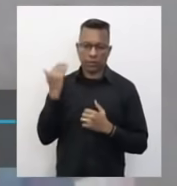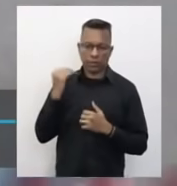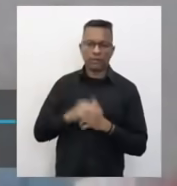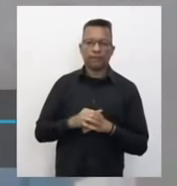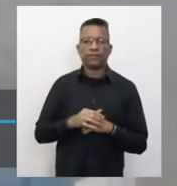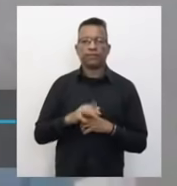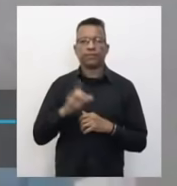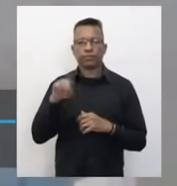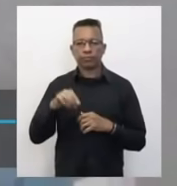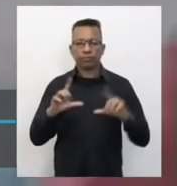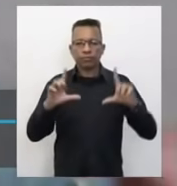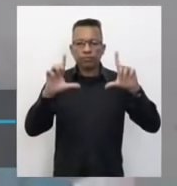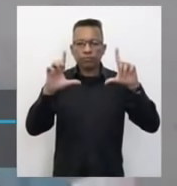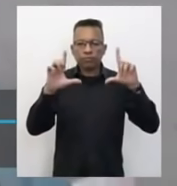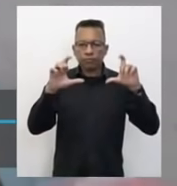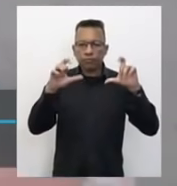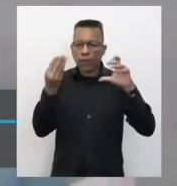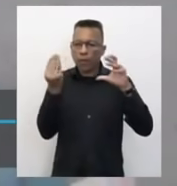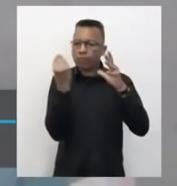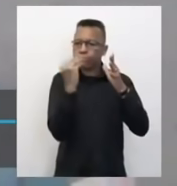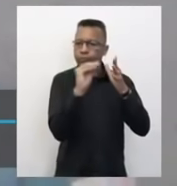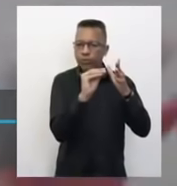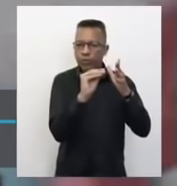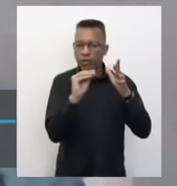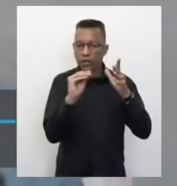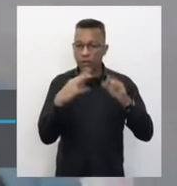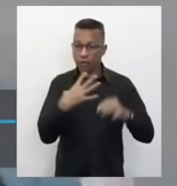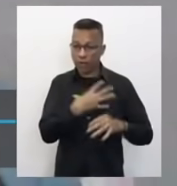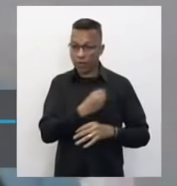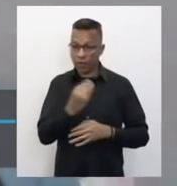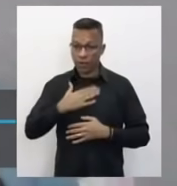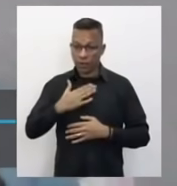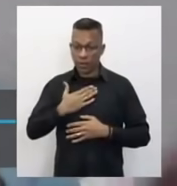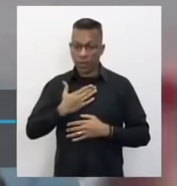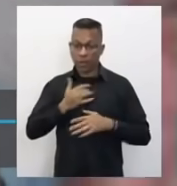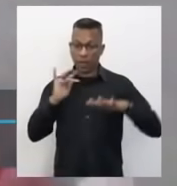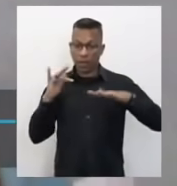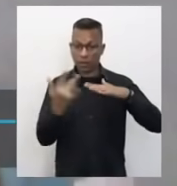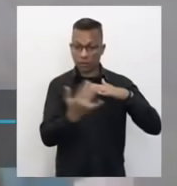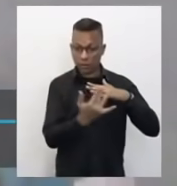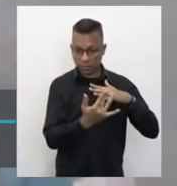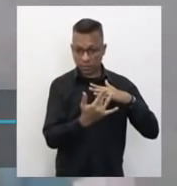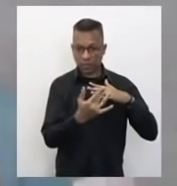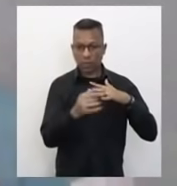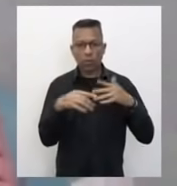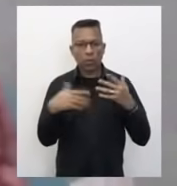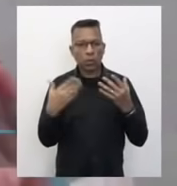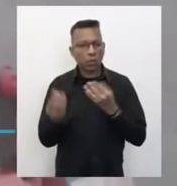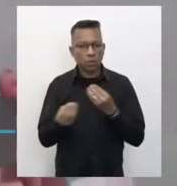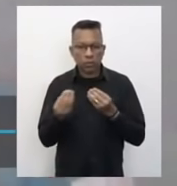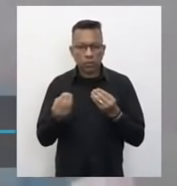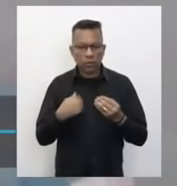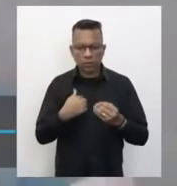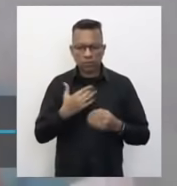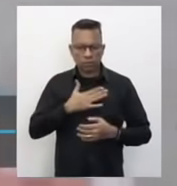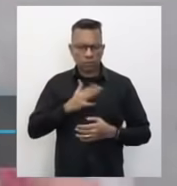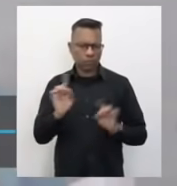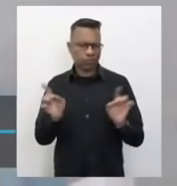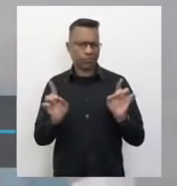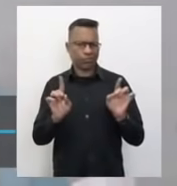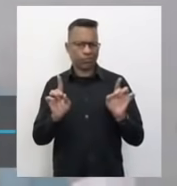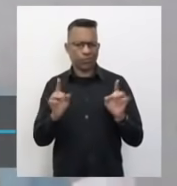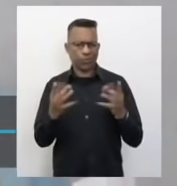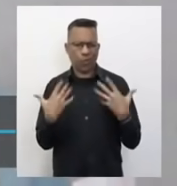Uma foto foi postada dos meus filhos numa rede social de uma forma que eu não gostei e que eu